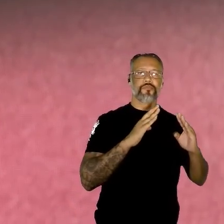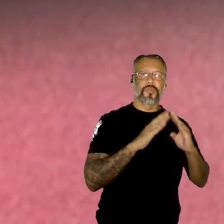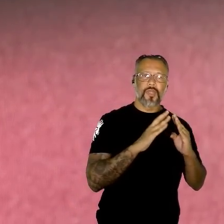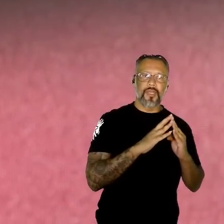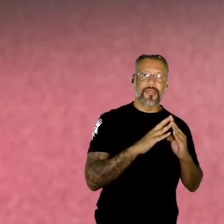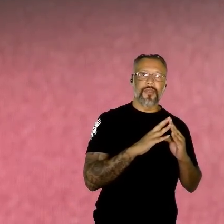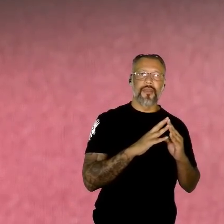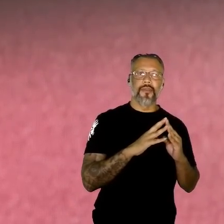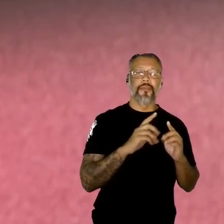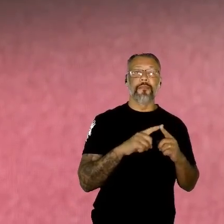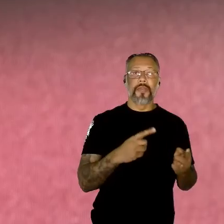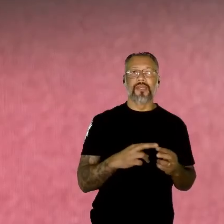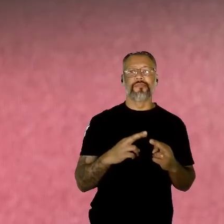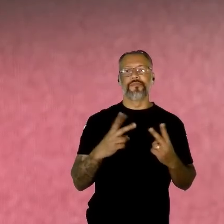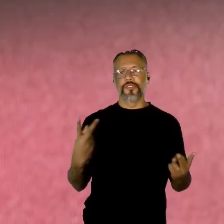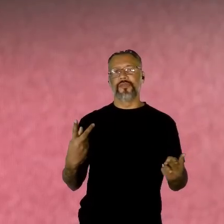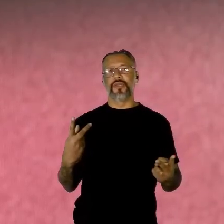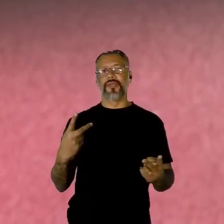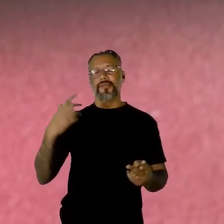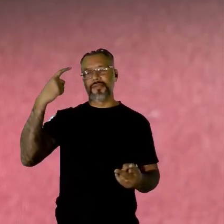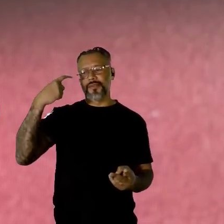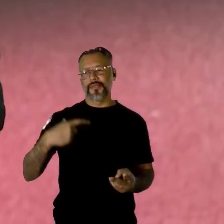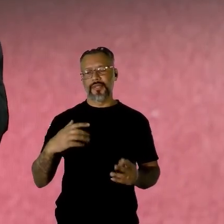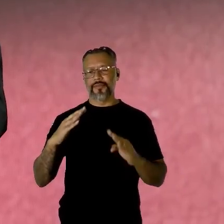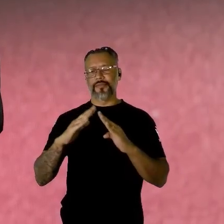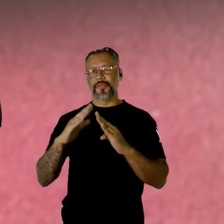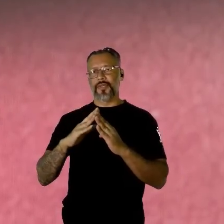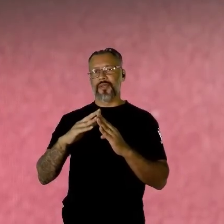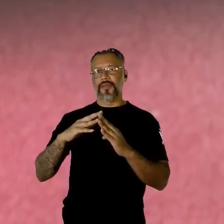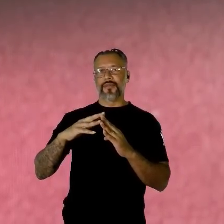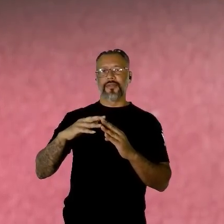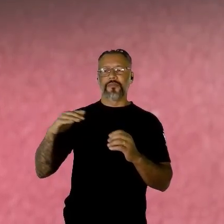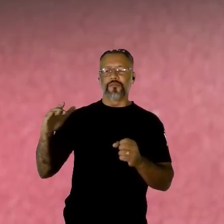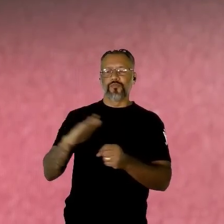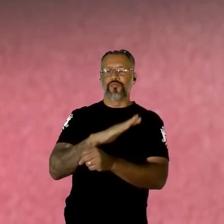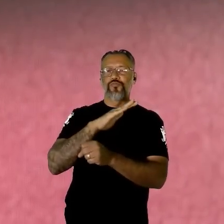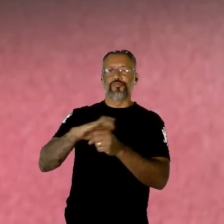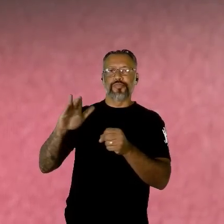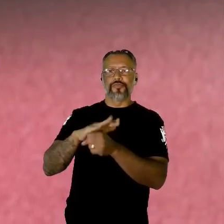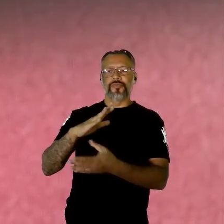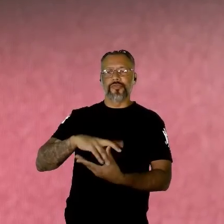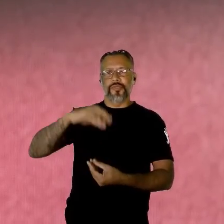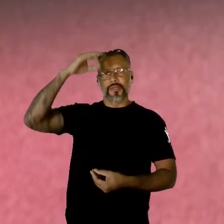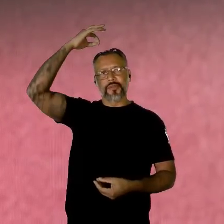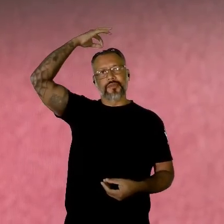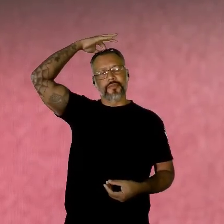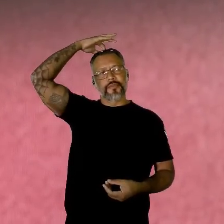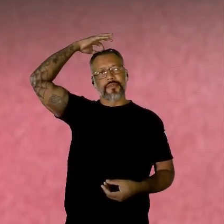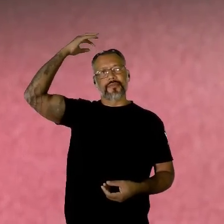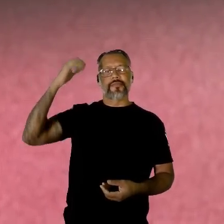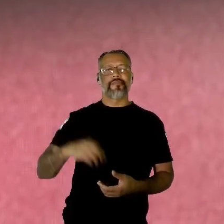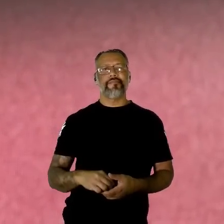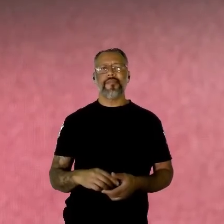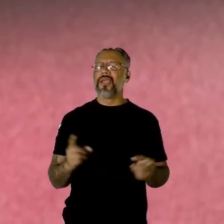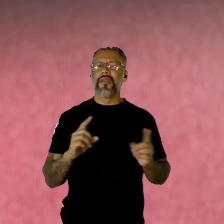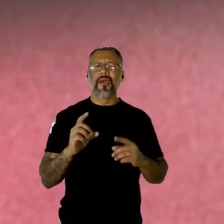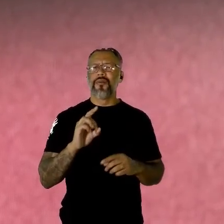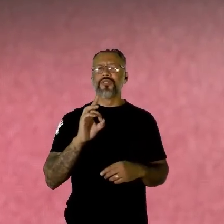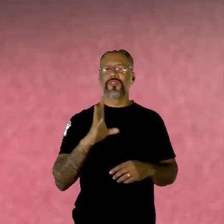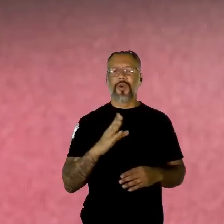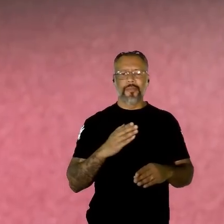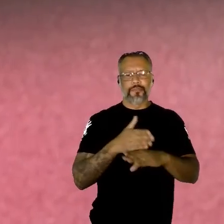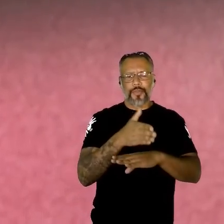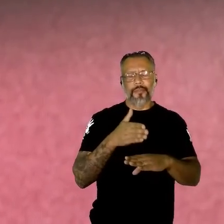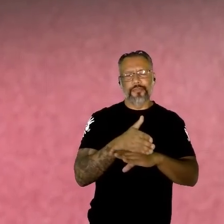não é uma questão de falar em línguas não é uma questão de vir semanalmente a igreja